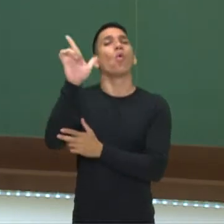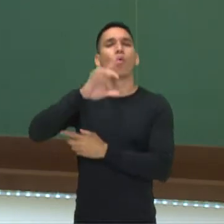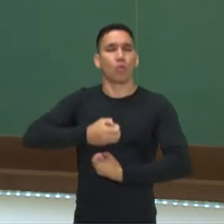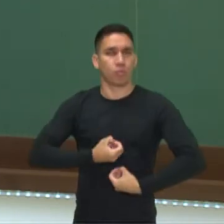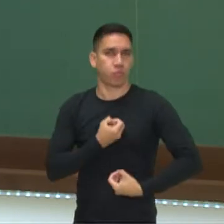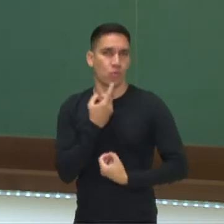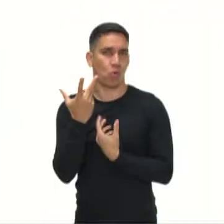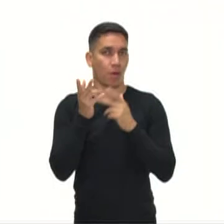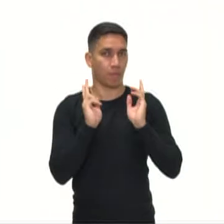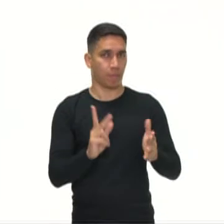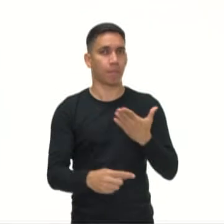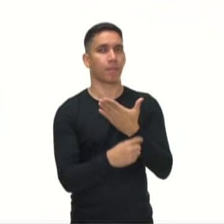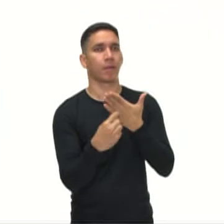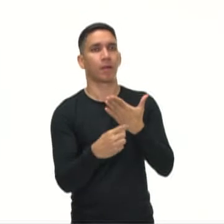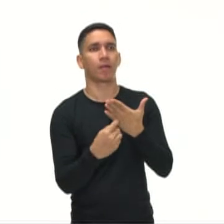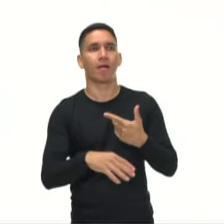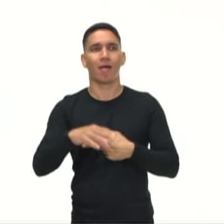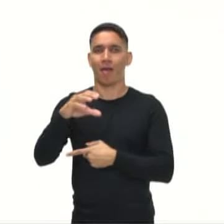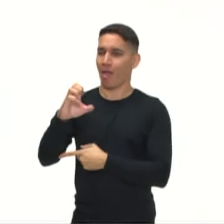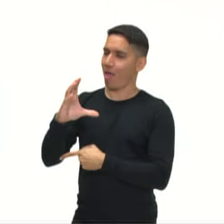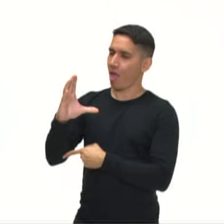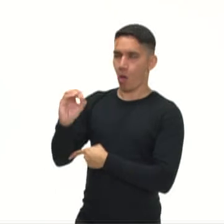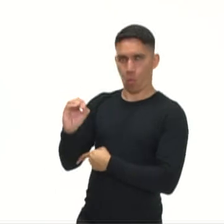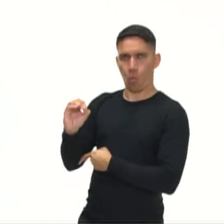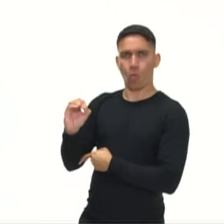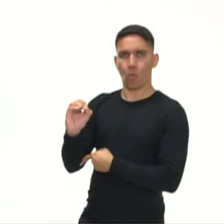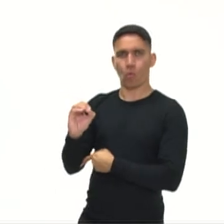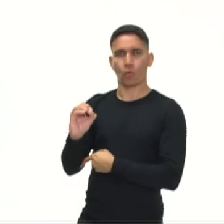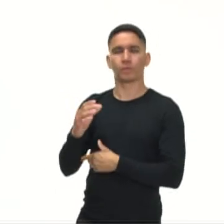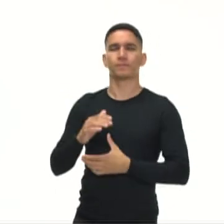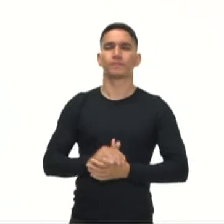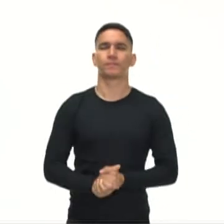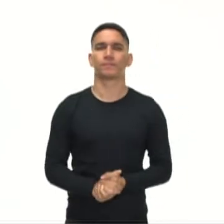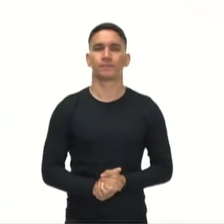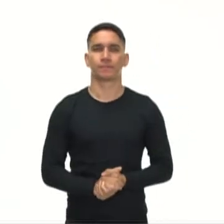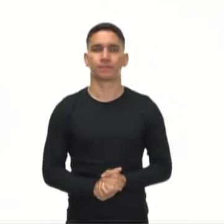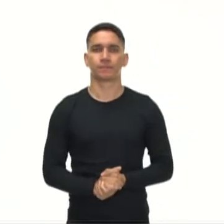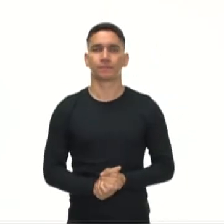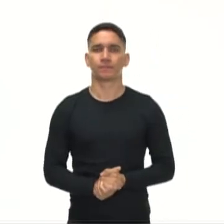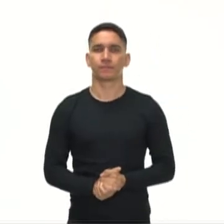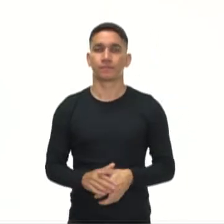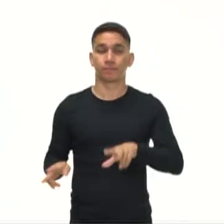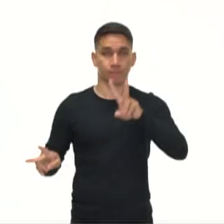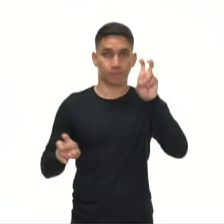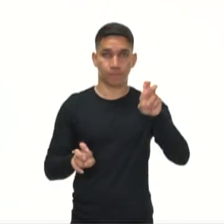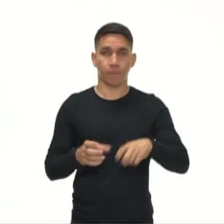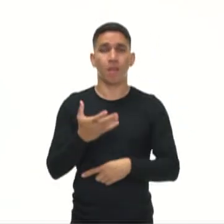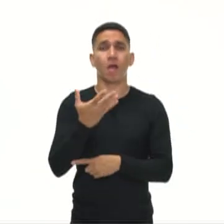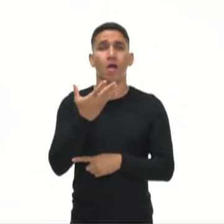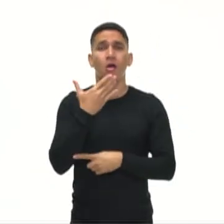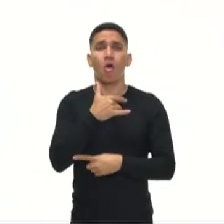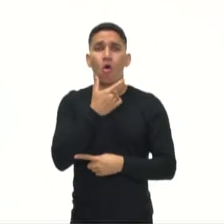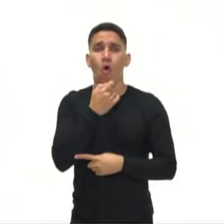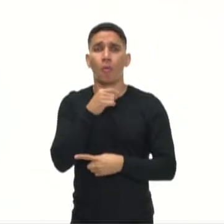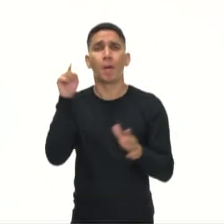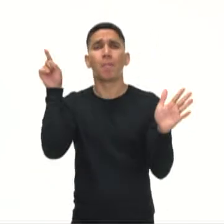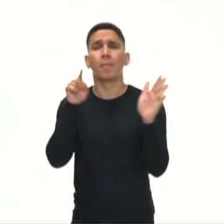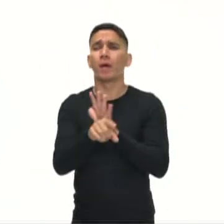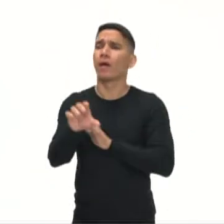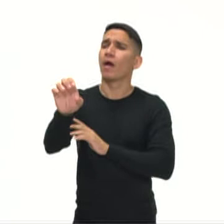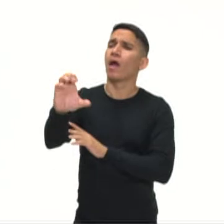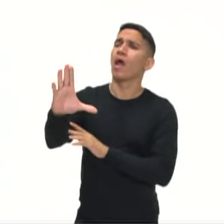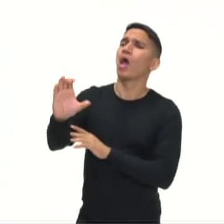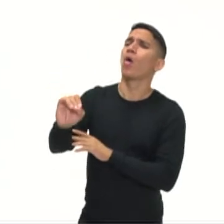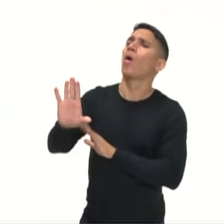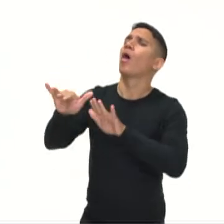da autora, O Eco, de Cecília Meirelles. O menino pergunta ao eco, onde é que ele